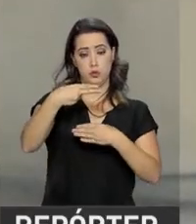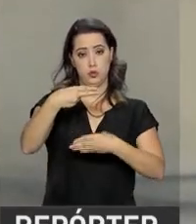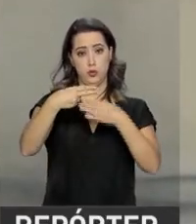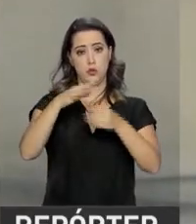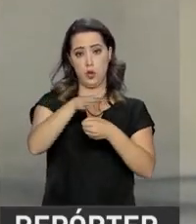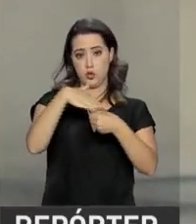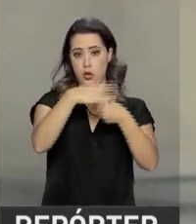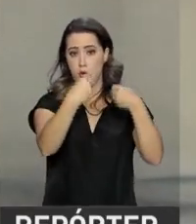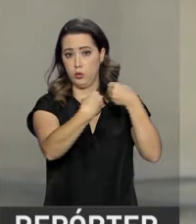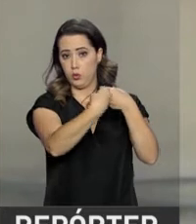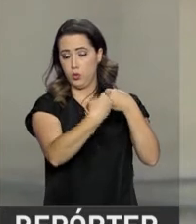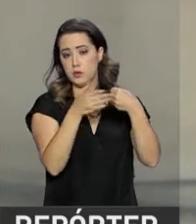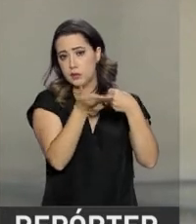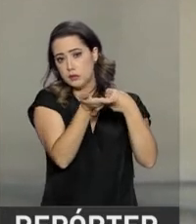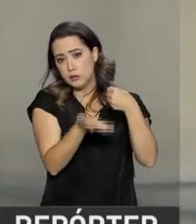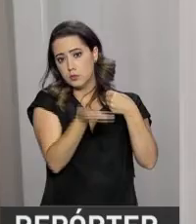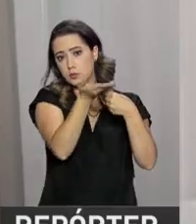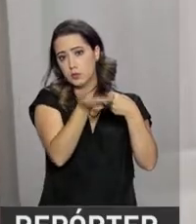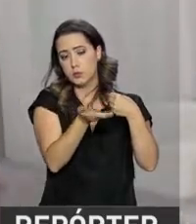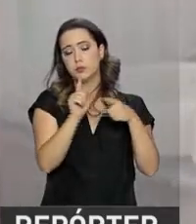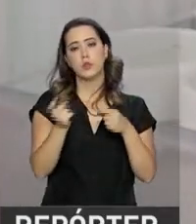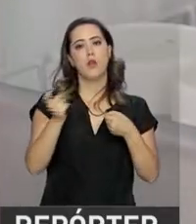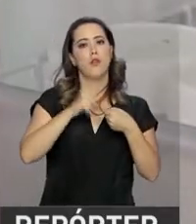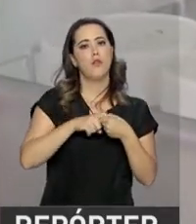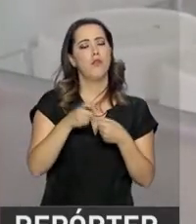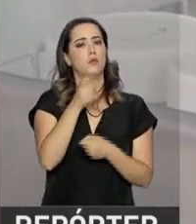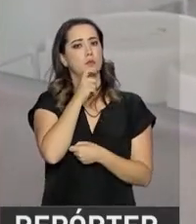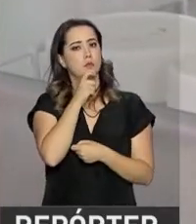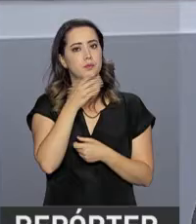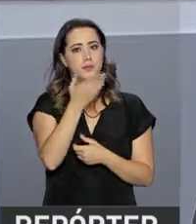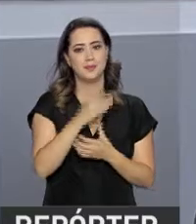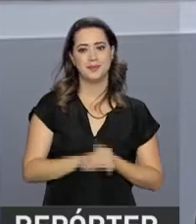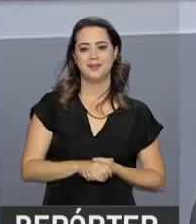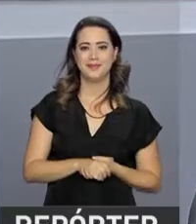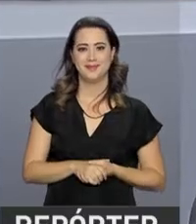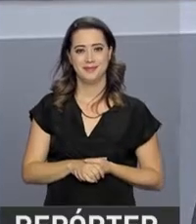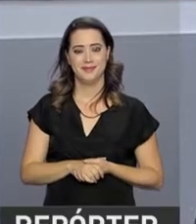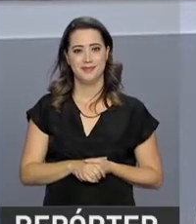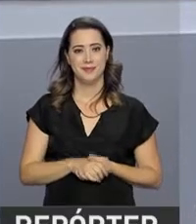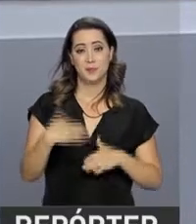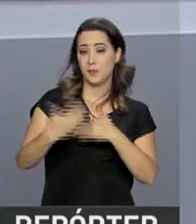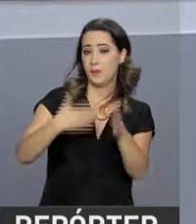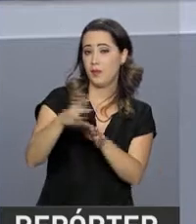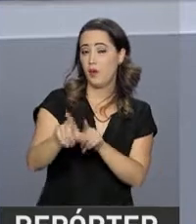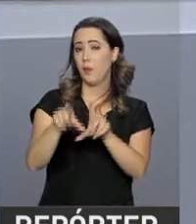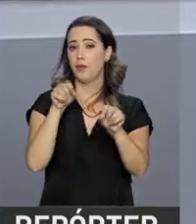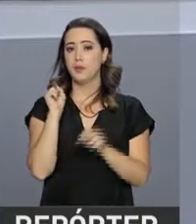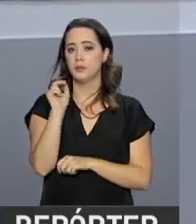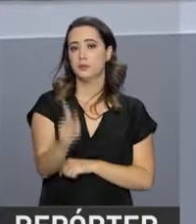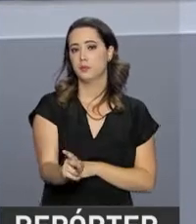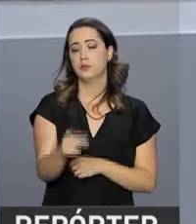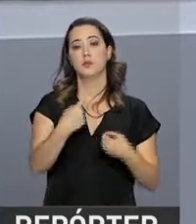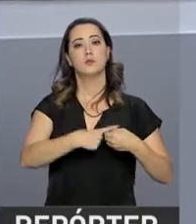leite retirado no frasco e a tampa de plástico. Volte a congelar o frasco. O processo de solicitação